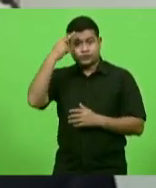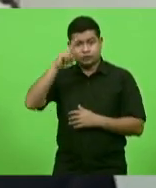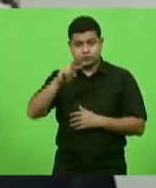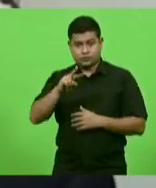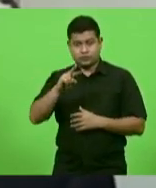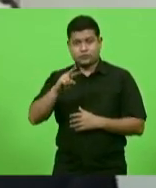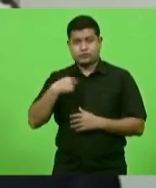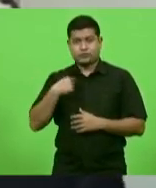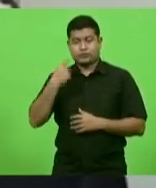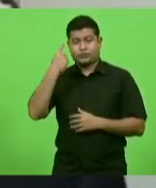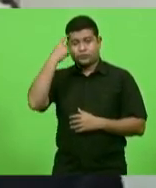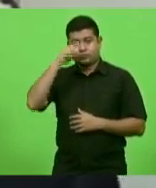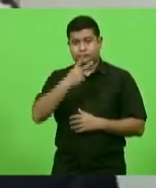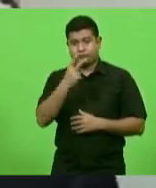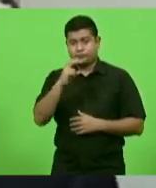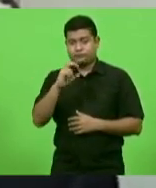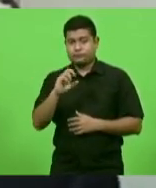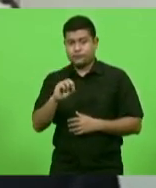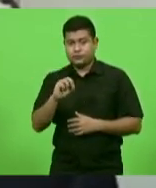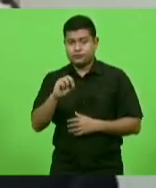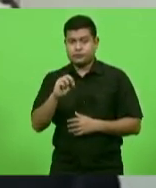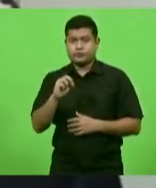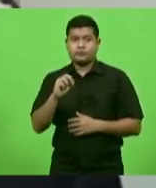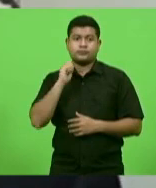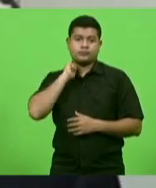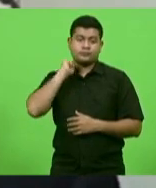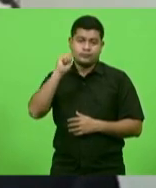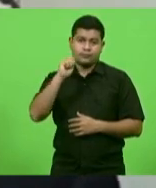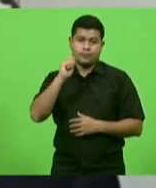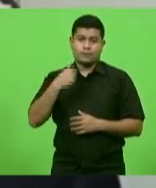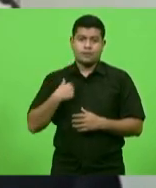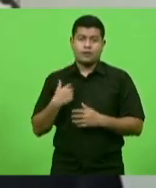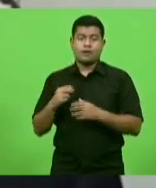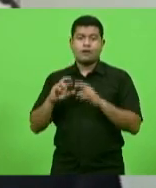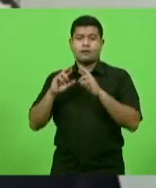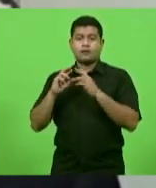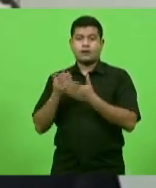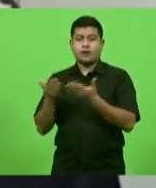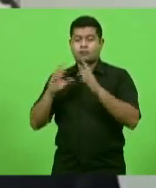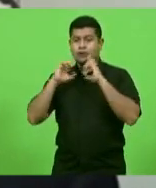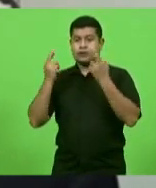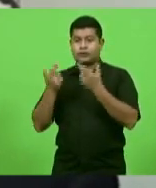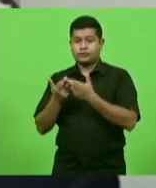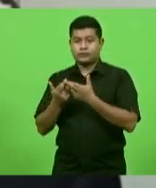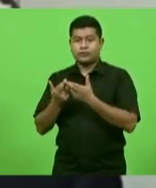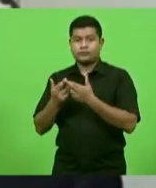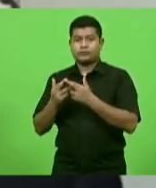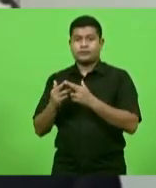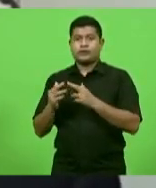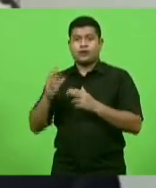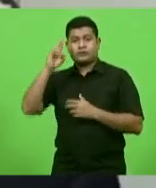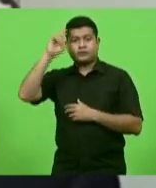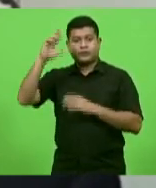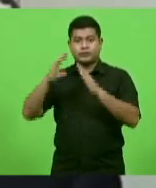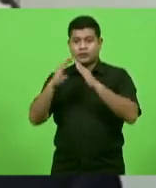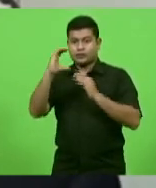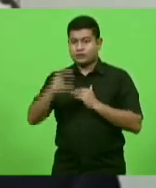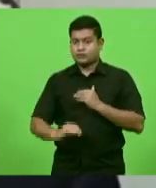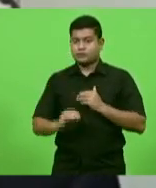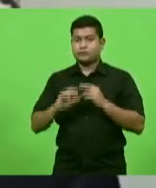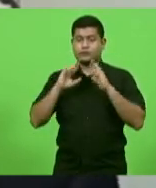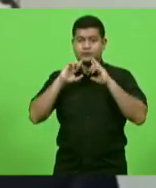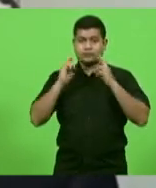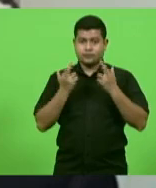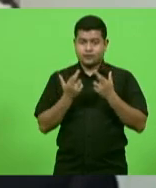reunião da qual fizeram parte o seu a saúde o chefe da casa civil eo chefe de gabinete e o governador do Estado